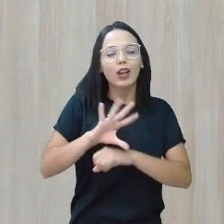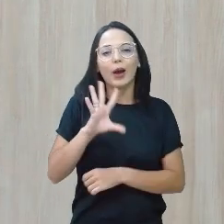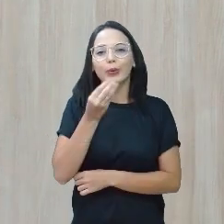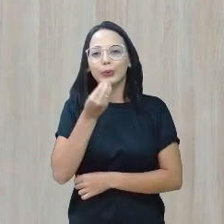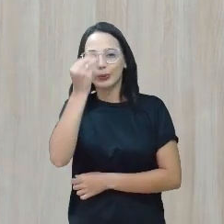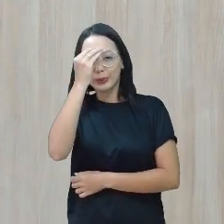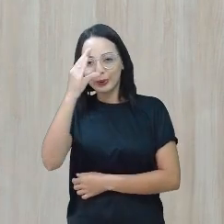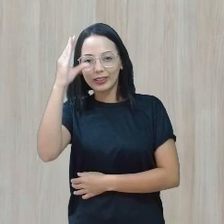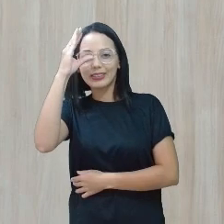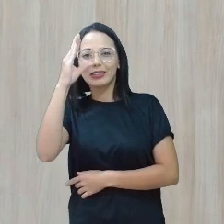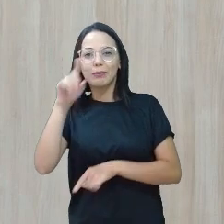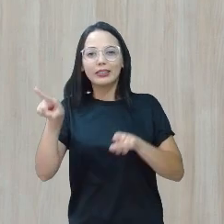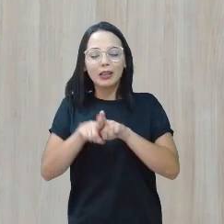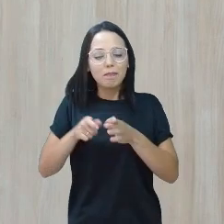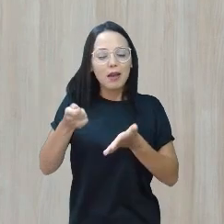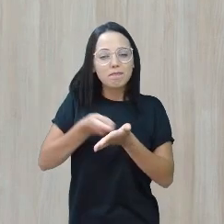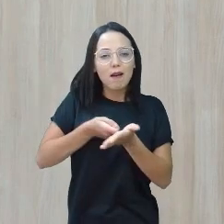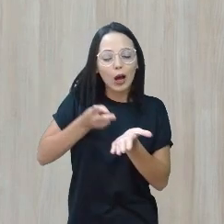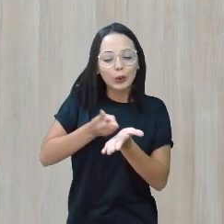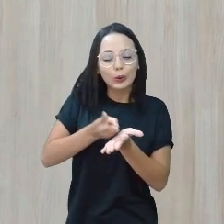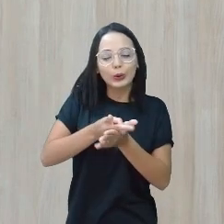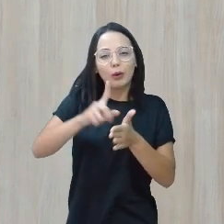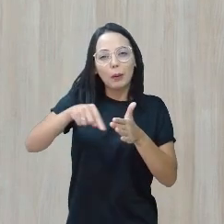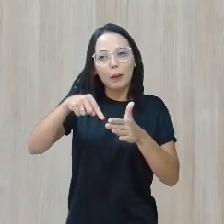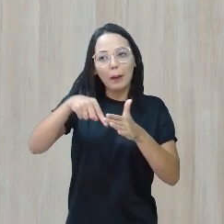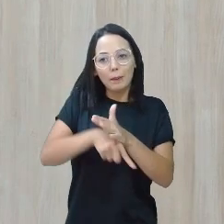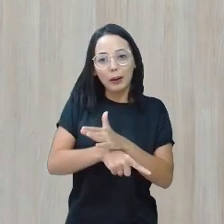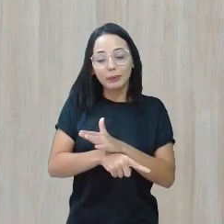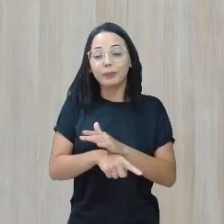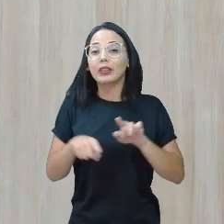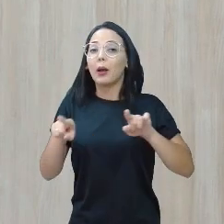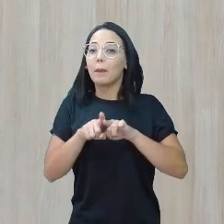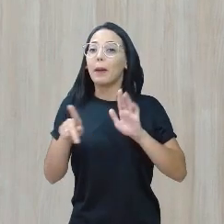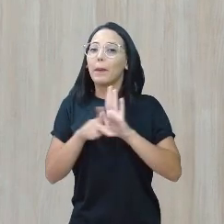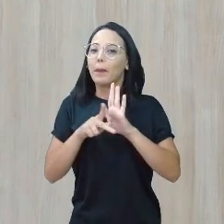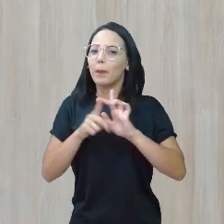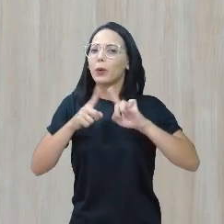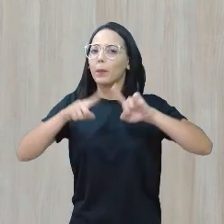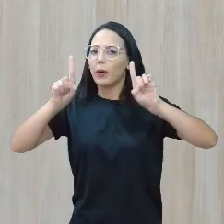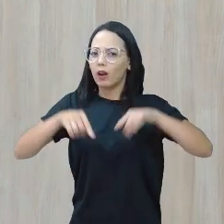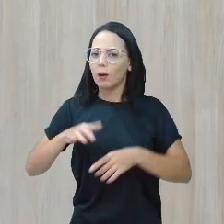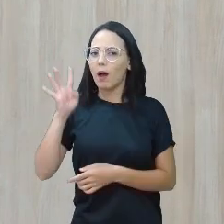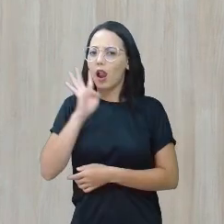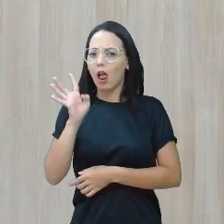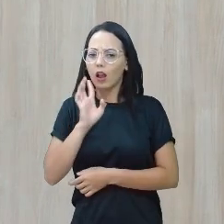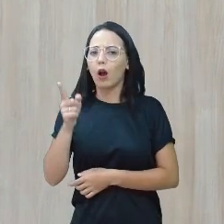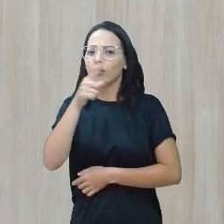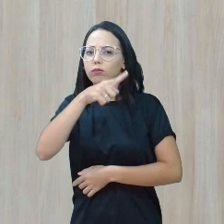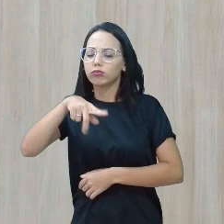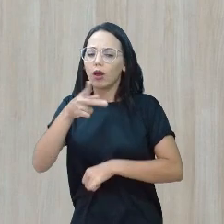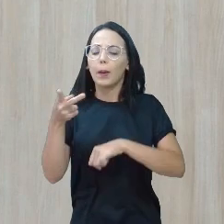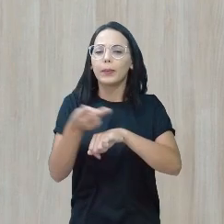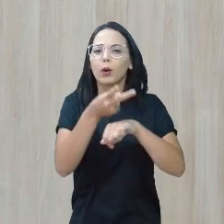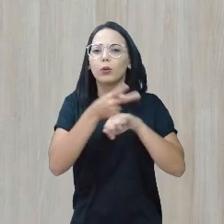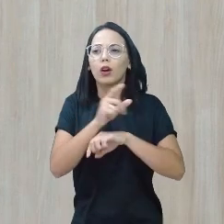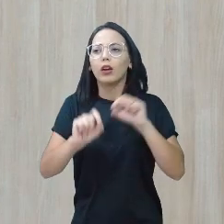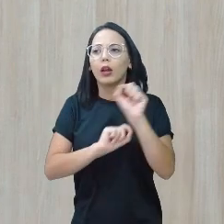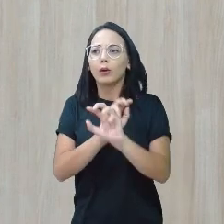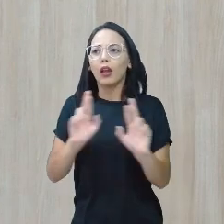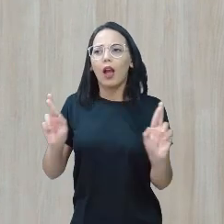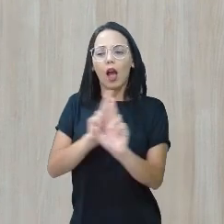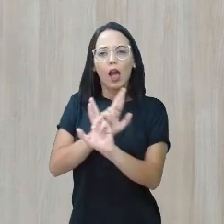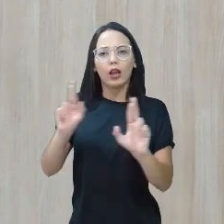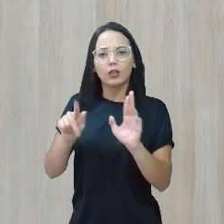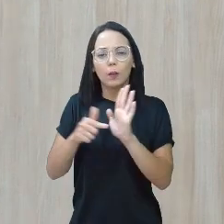vocês explorarem essa noção, tá? Tem um programa que é bem legal, que você pode procurar, que é a relação de